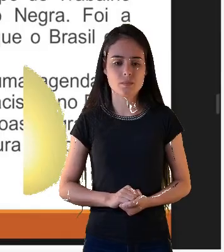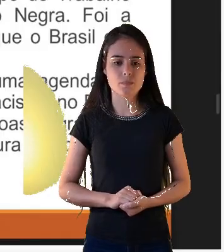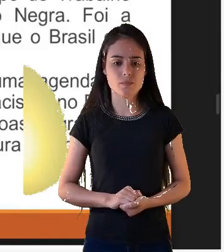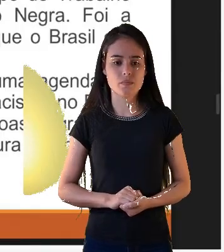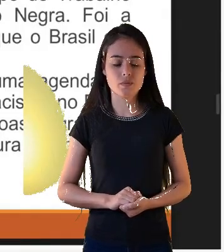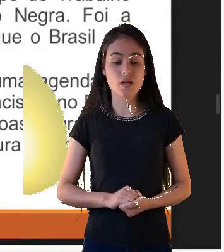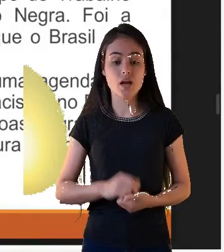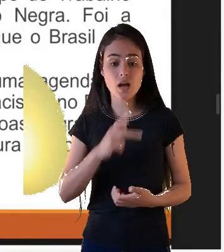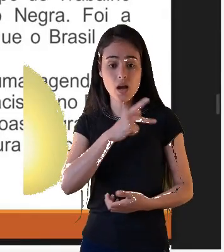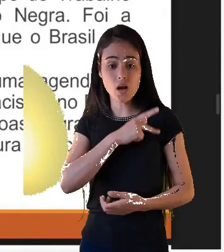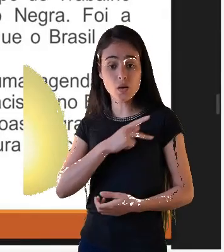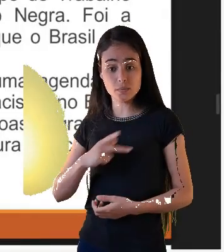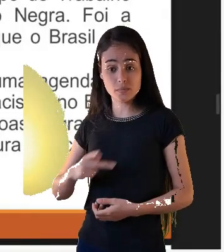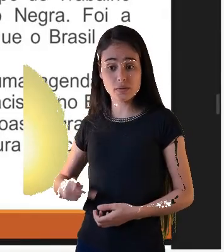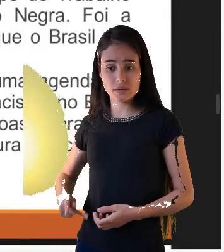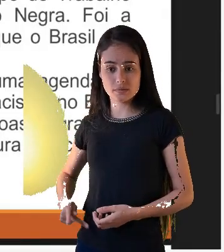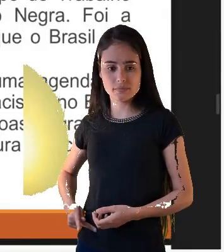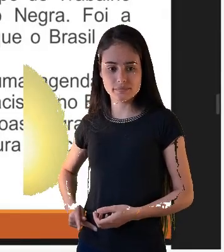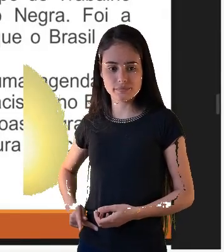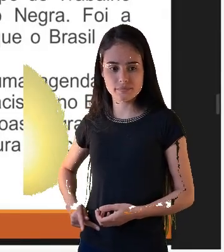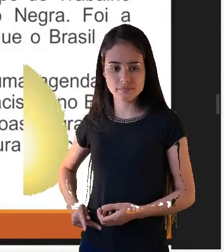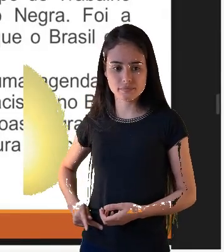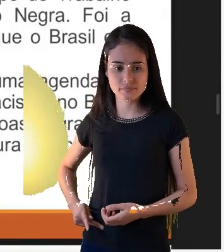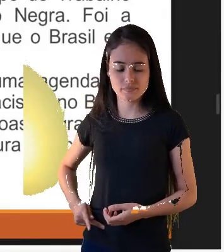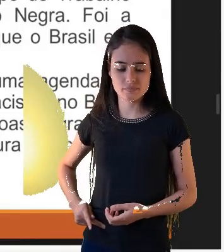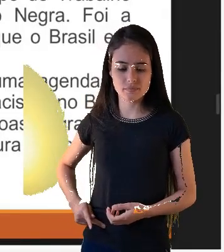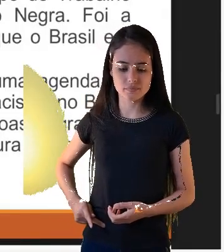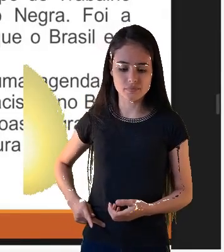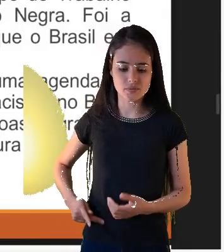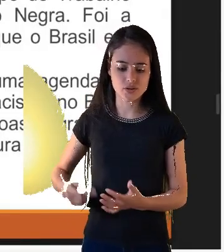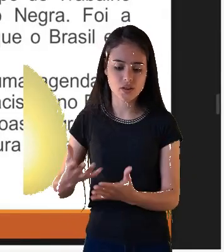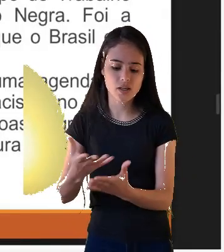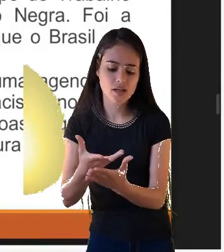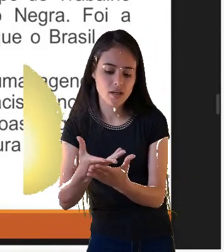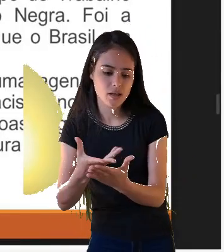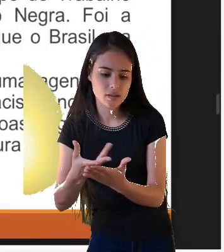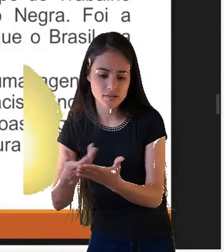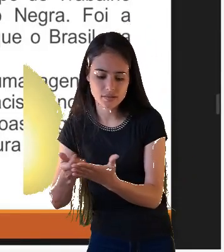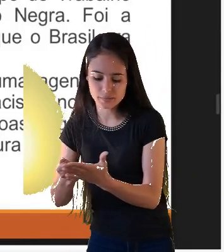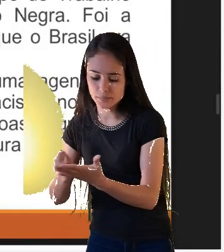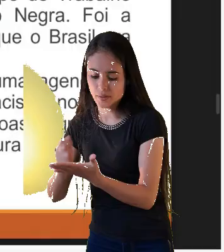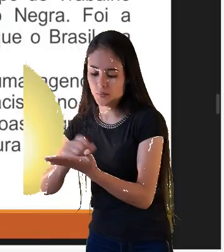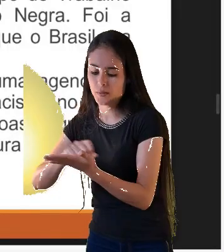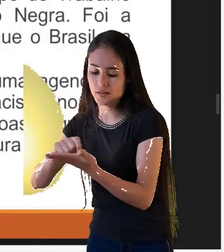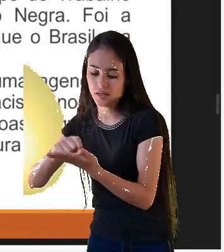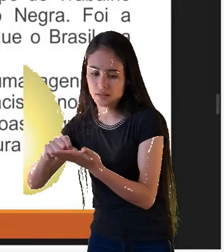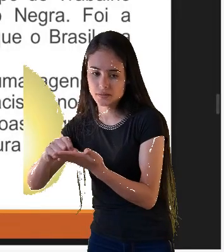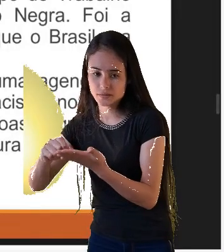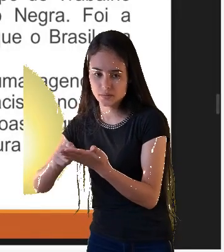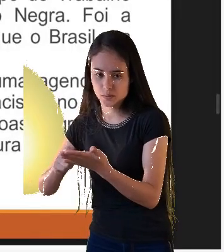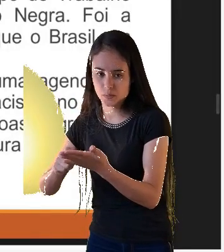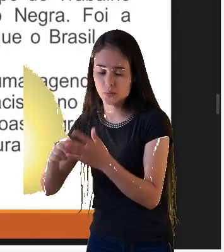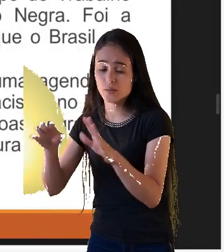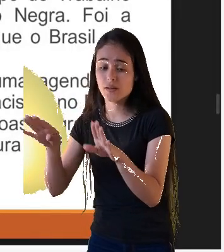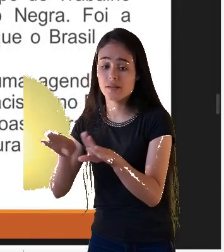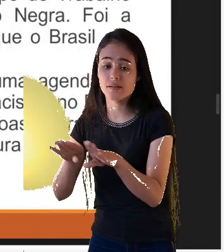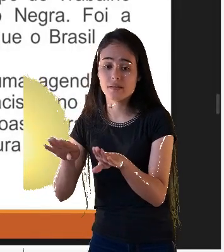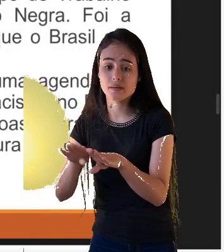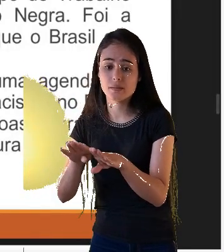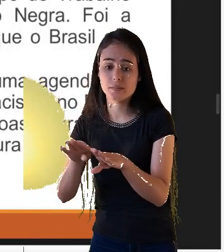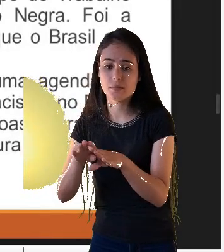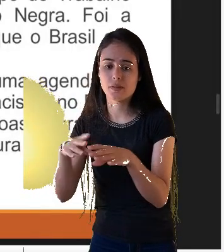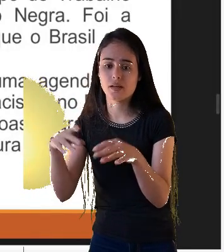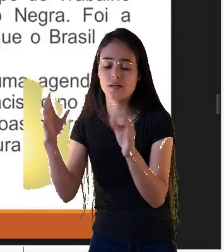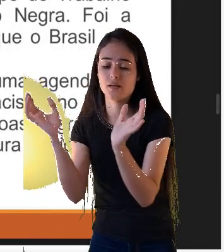Então, aqui, o Fernando Henrique, ele além de criar, né, de assinar esse documento, ele criou